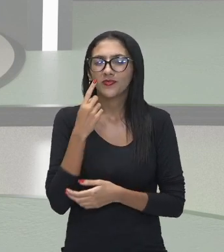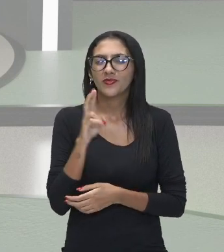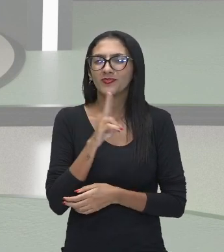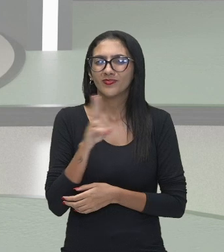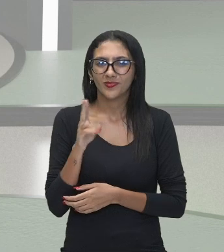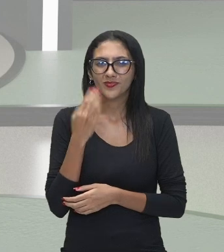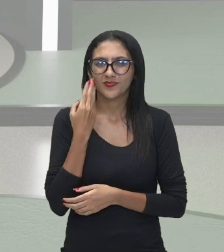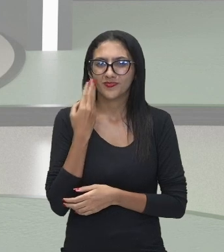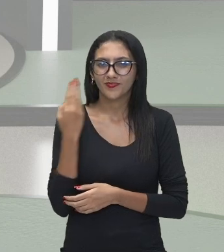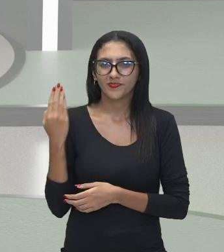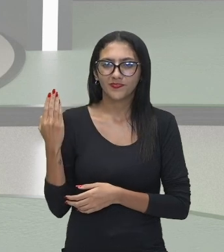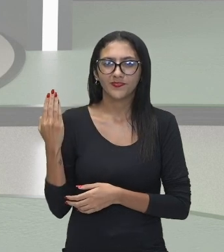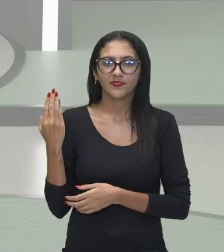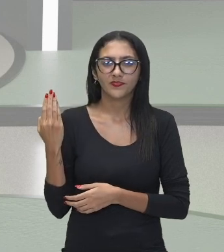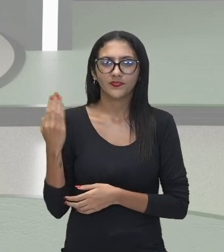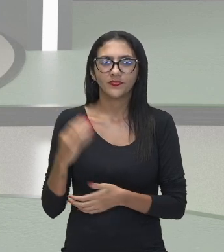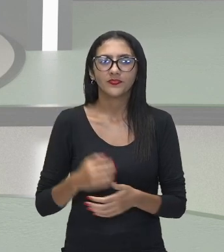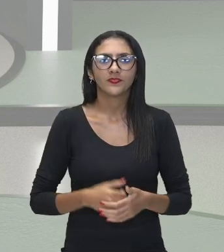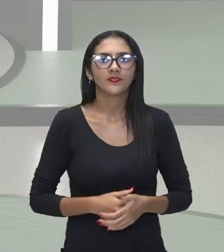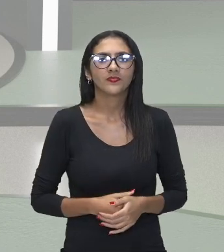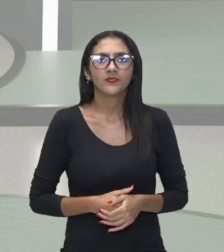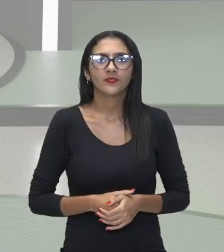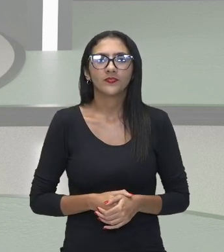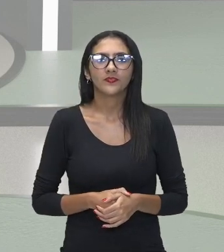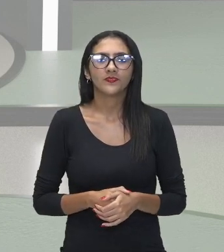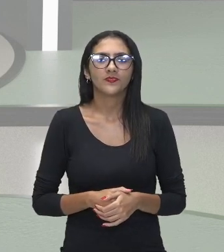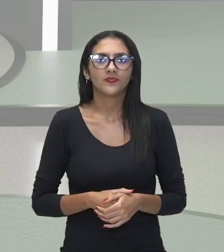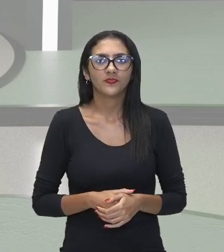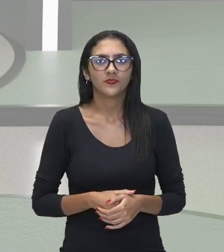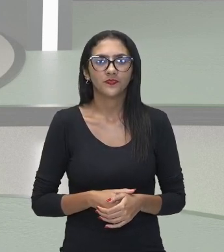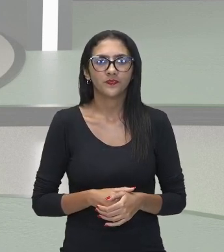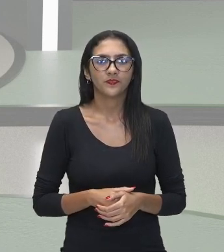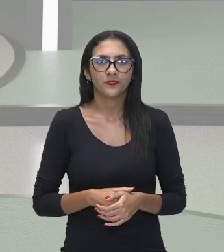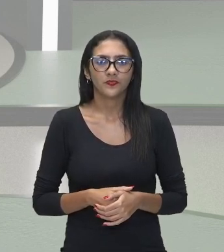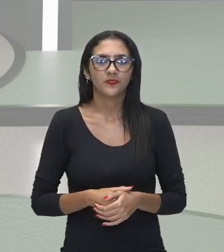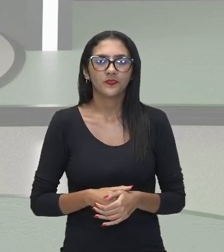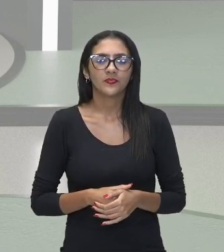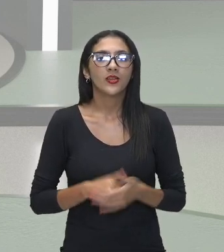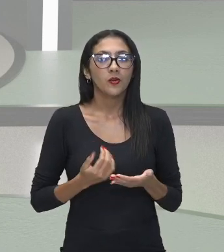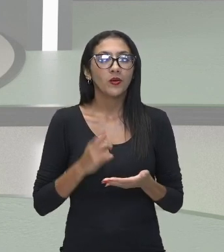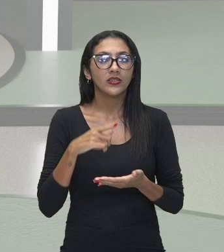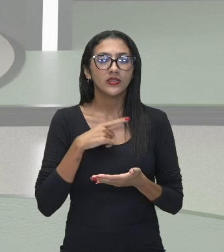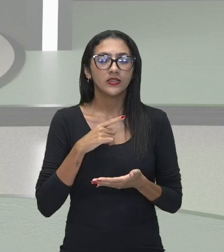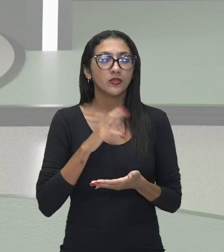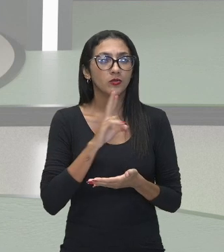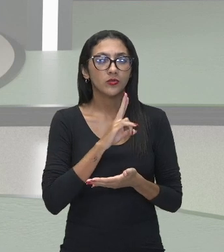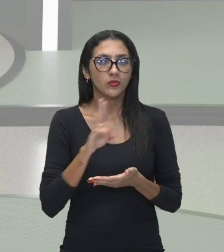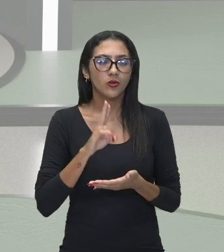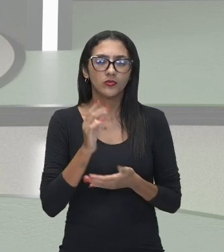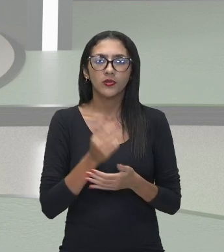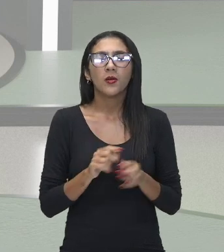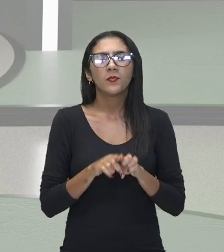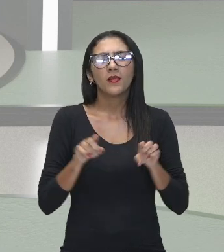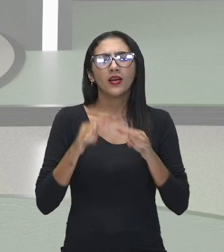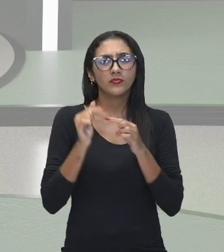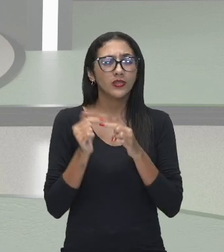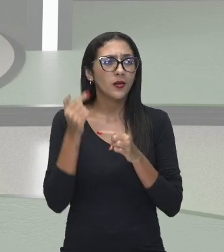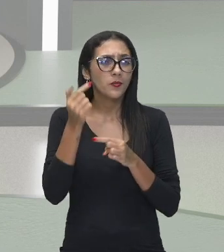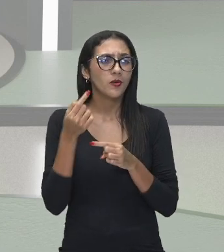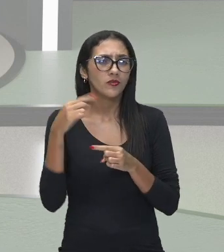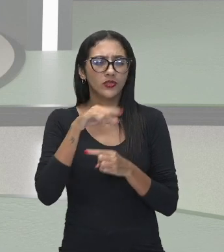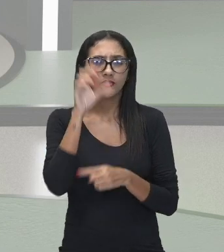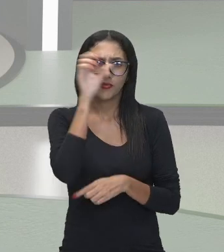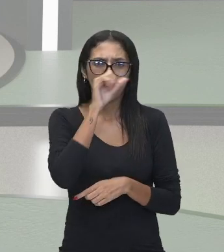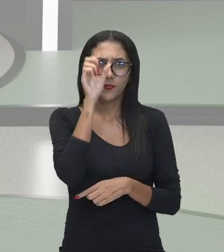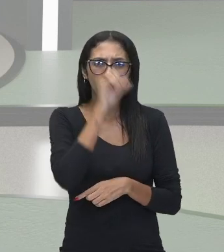2-metil-but 1,3-dieno. Tá certo? Assim que ele é nomeado. Em outro momento a gente vai aprender a